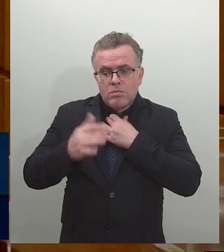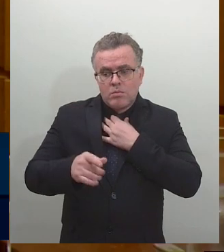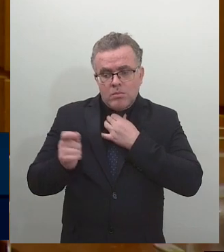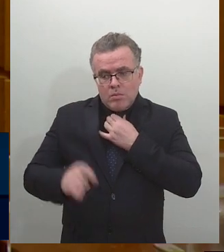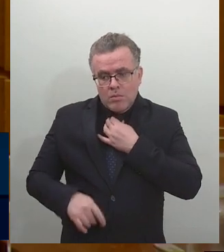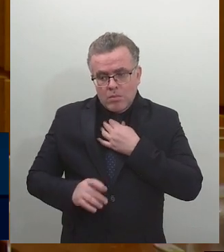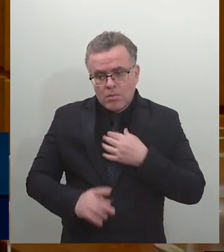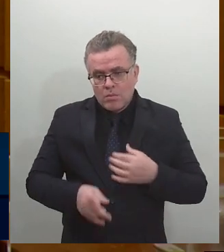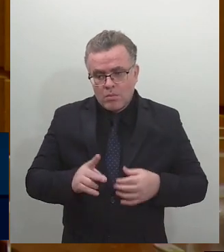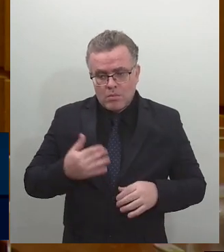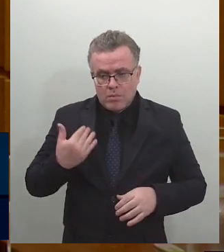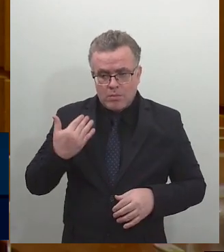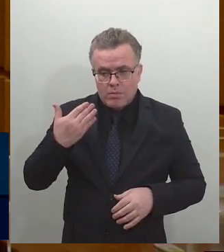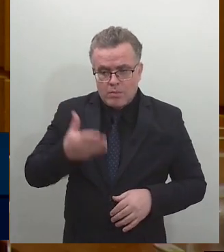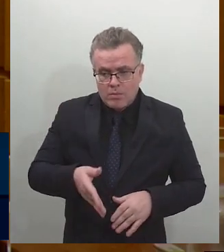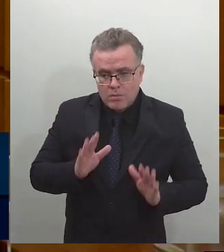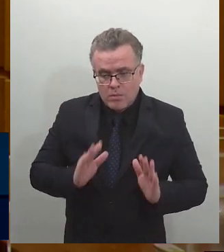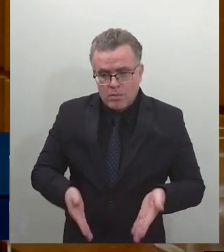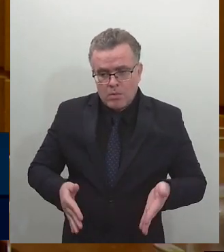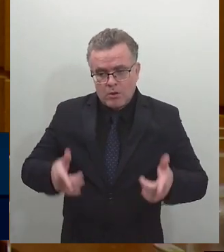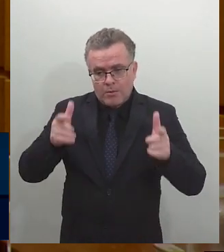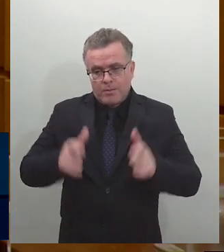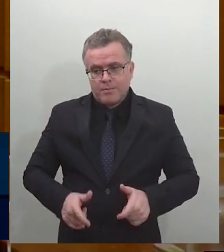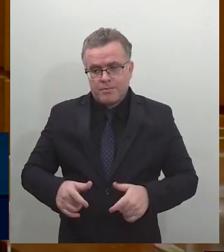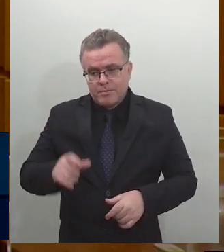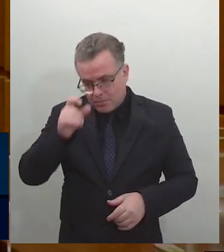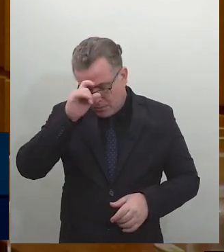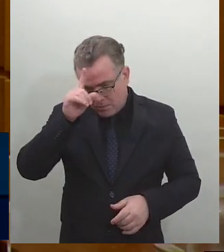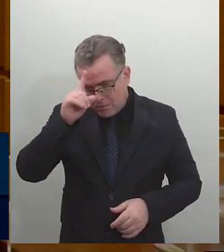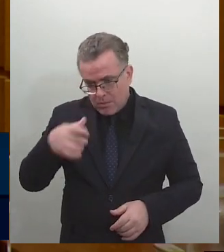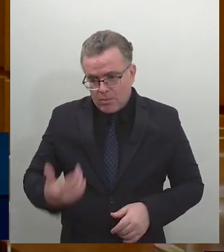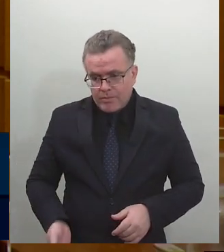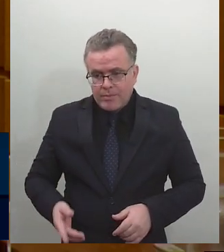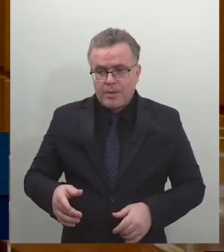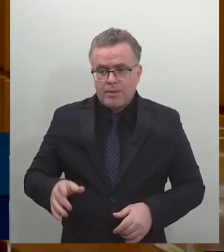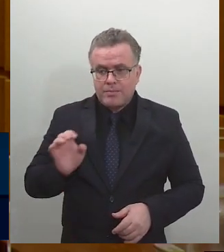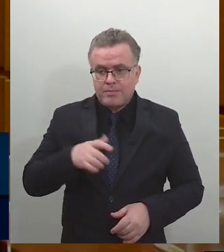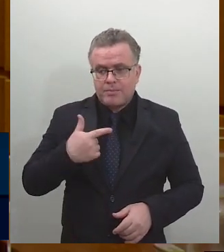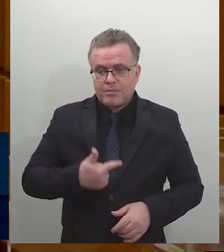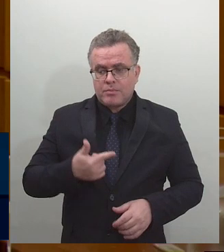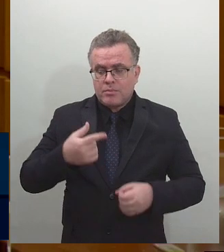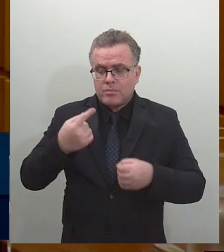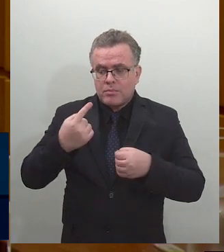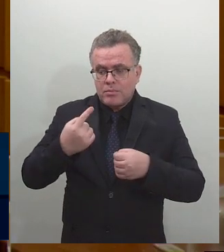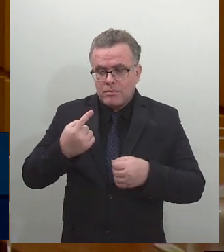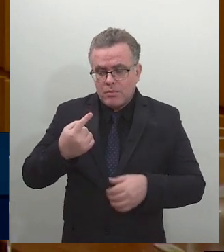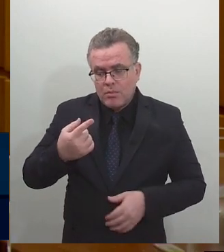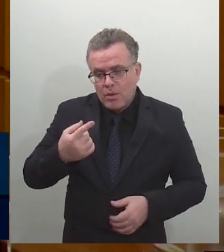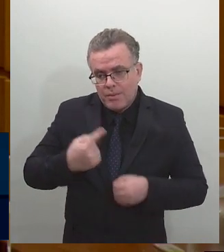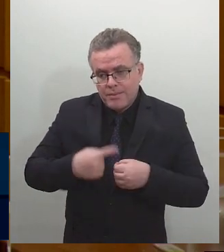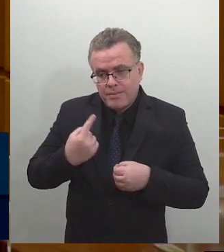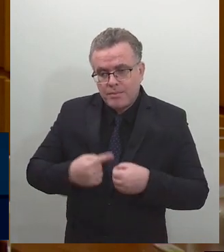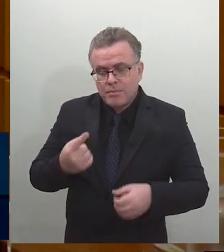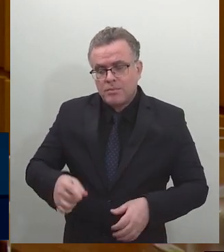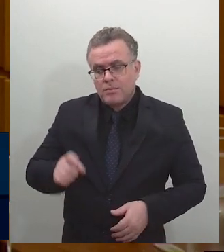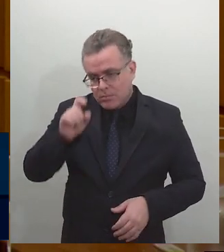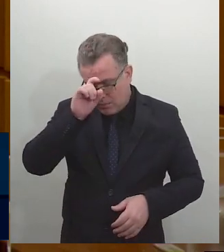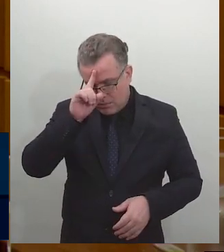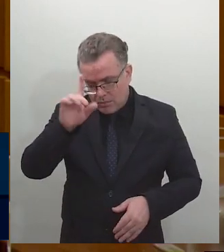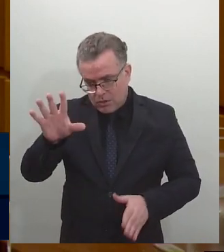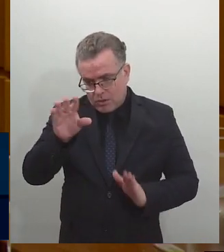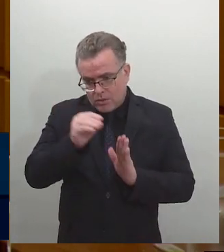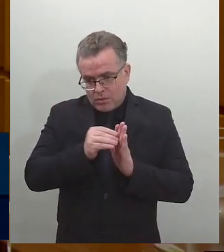Hospital Amparo de Maria, lá em Estância, que é um dos hospitais que estão cadastrados no Opera Sergipe, que estava sendo